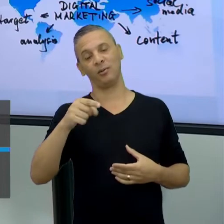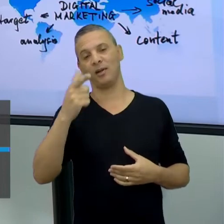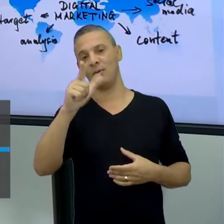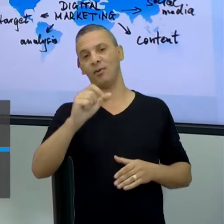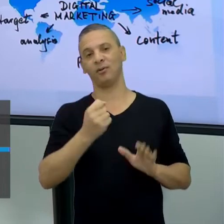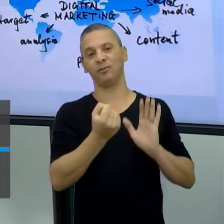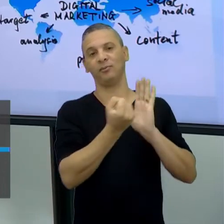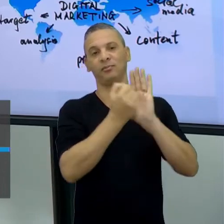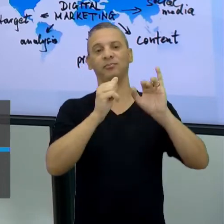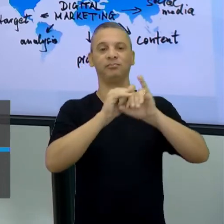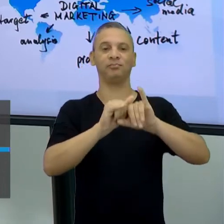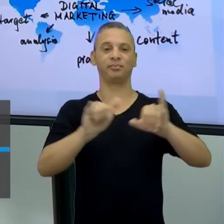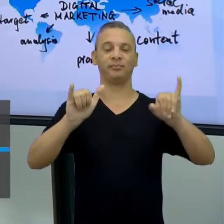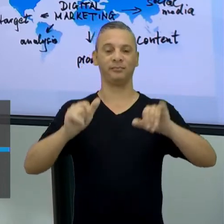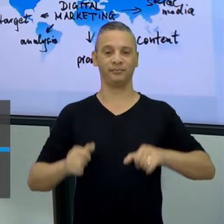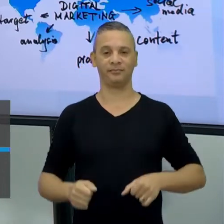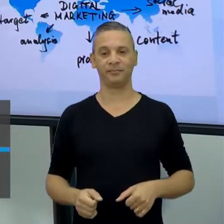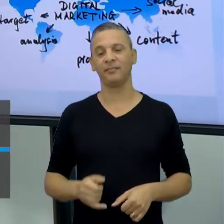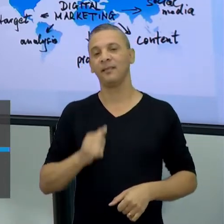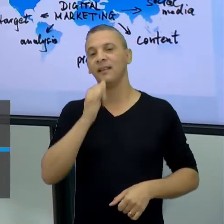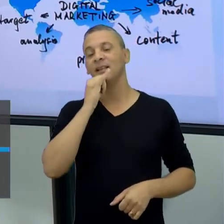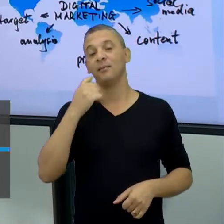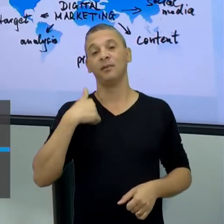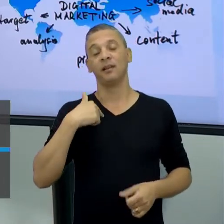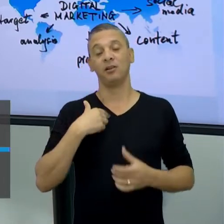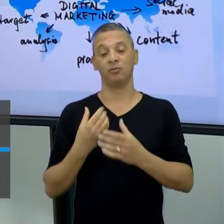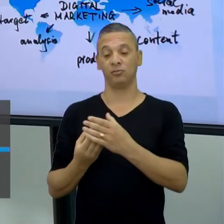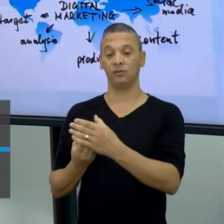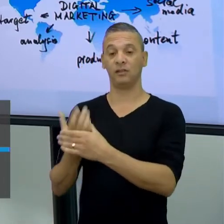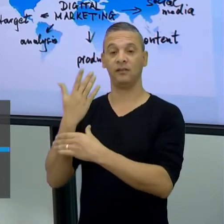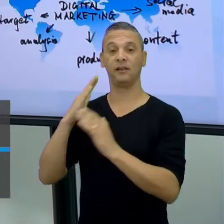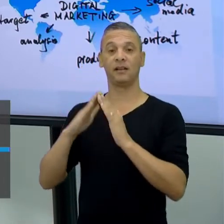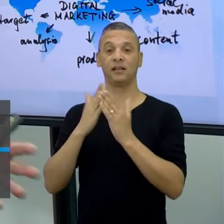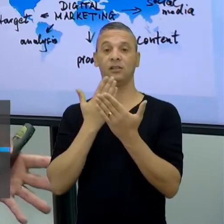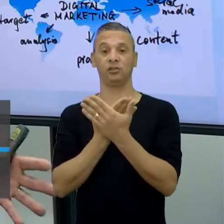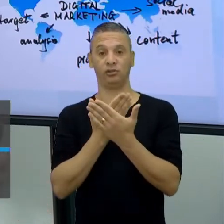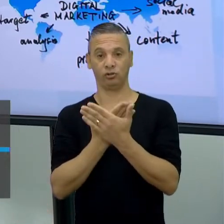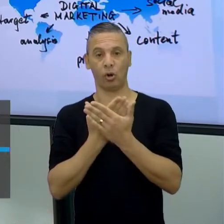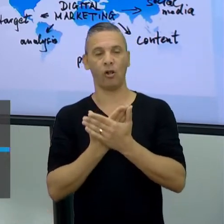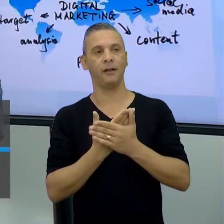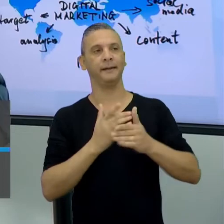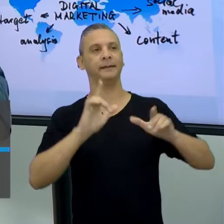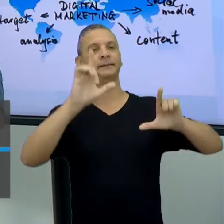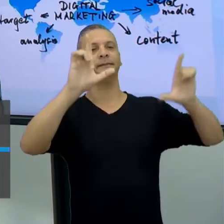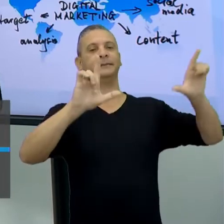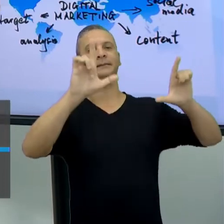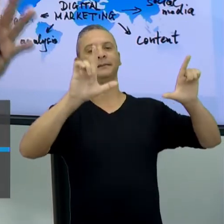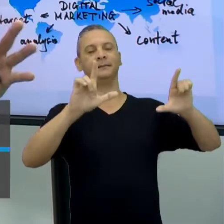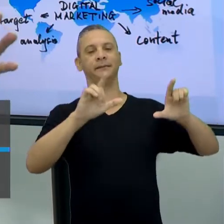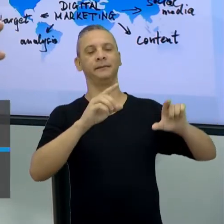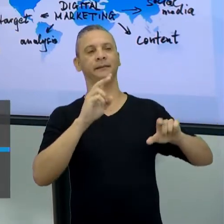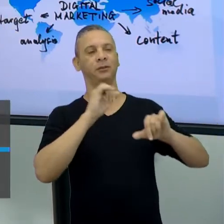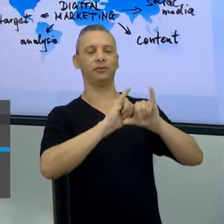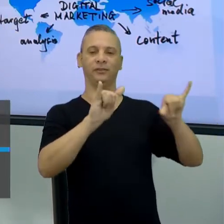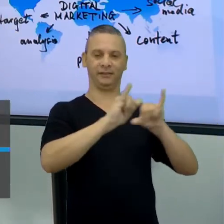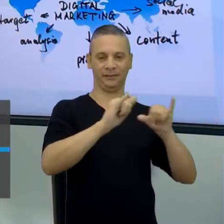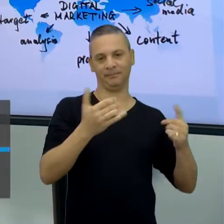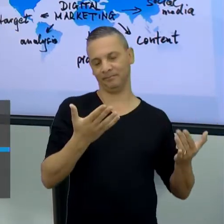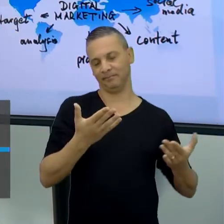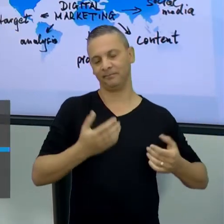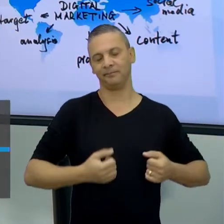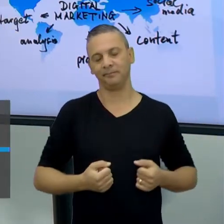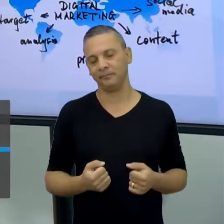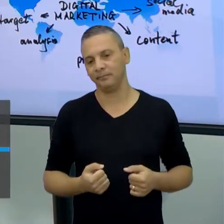que eu esteja montando uma escola de observatório de imprensa, uma escola de notícia.